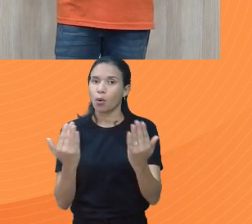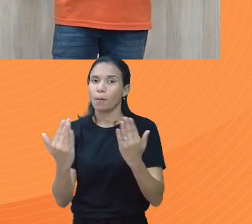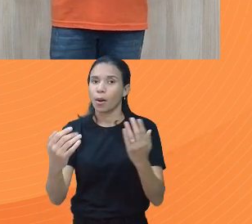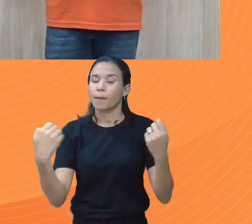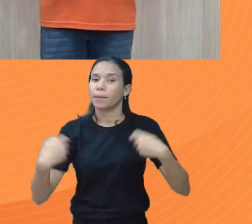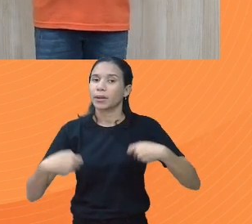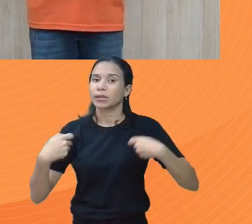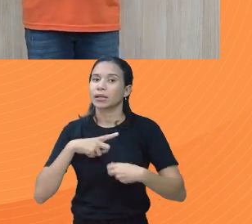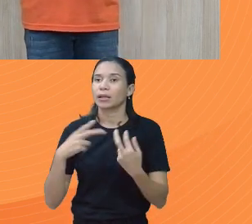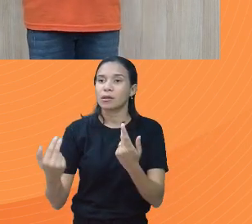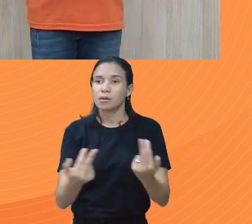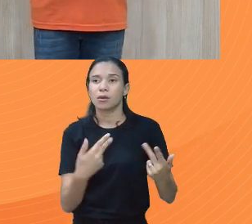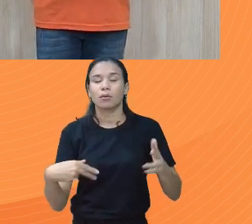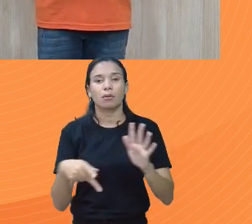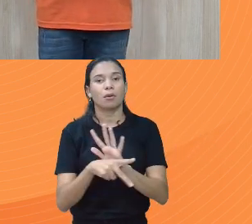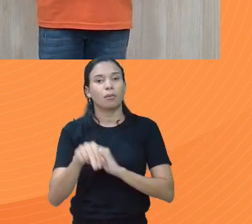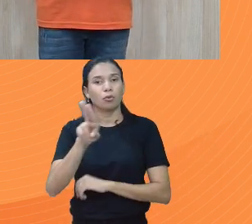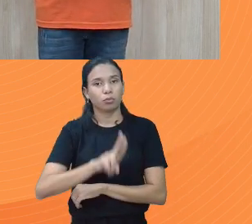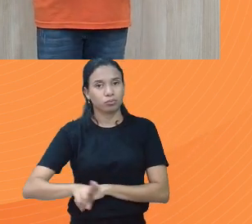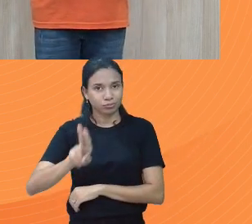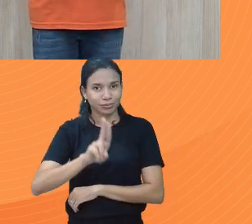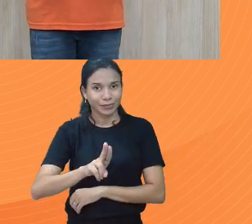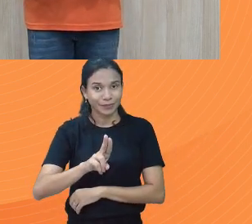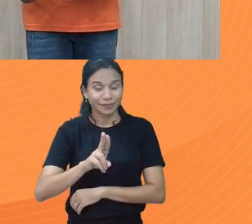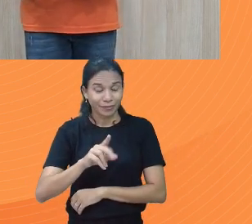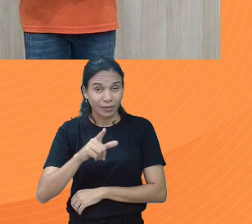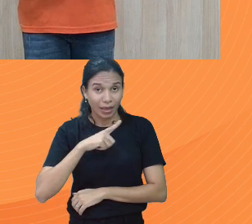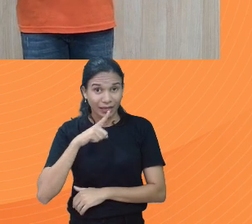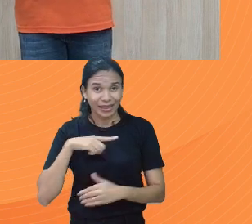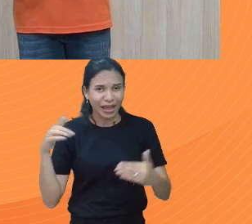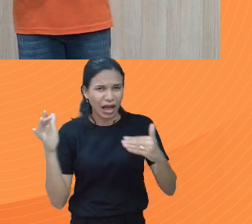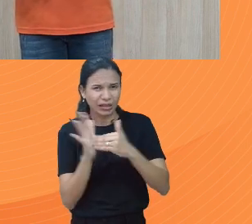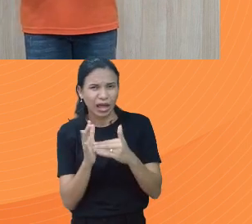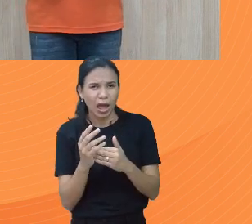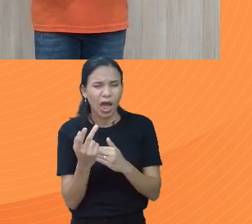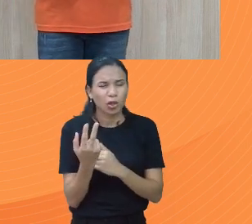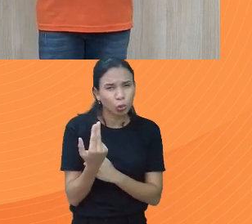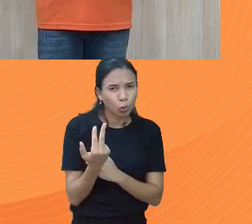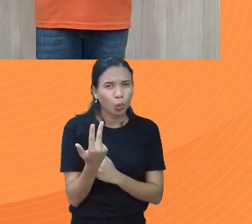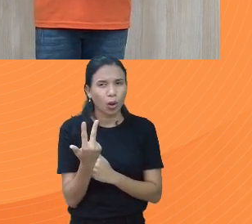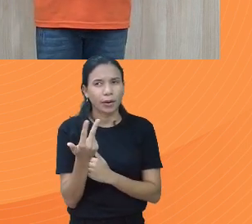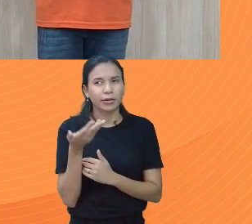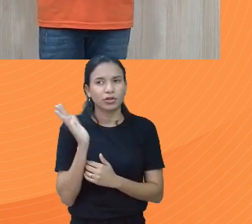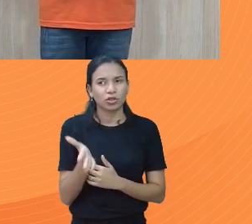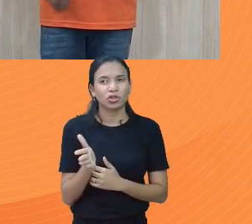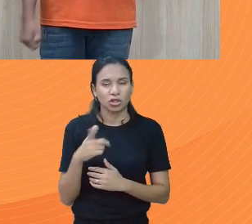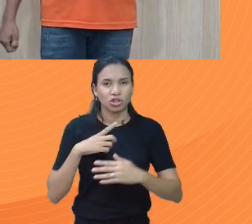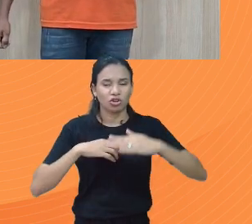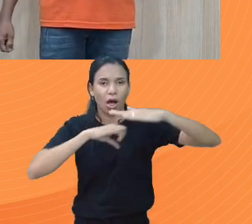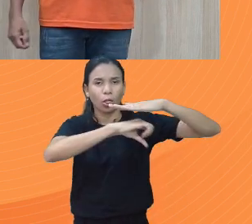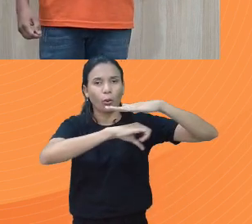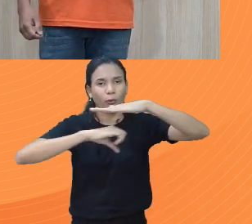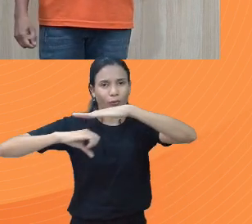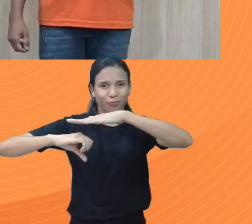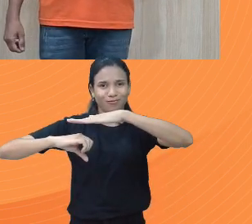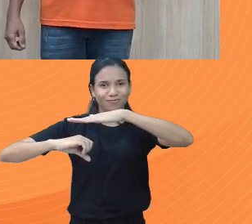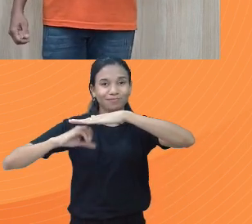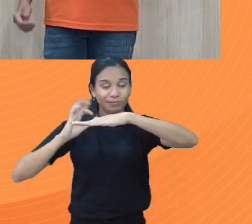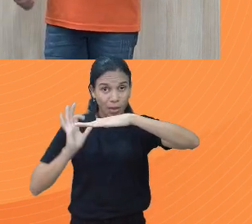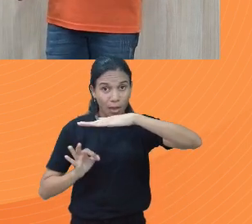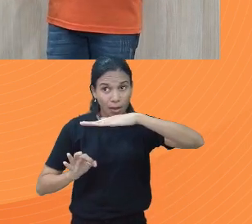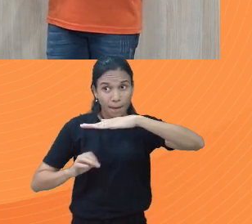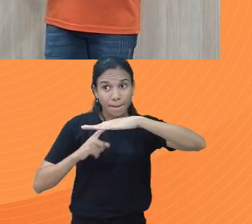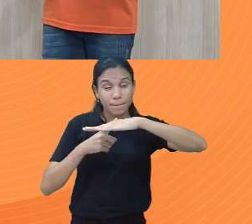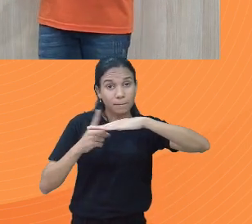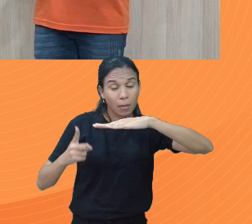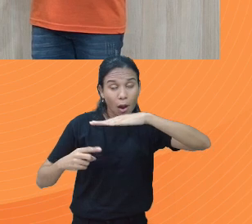sobre o mesmo denominador. Nós temos até duas frações já sobre o mesmo denominador. Então, a gente